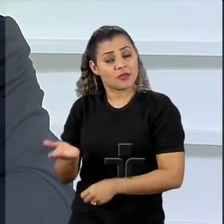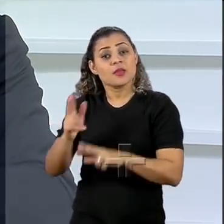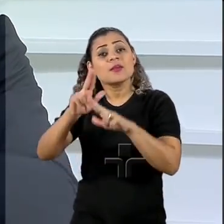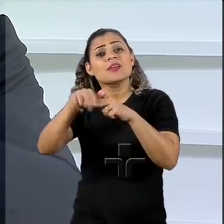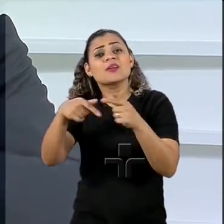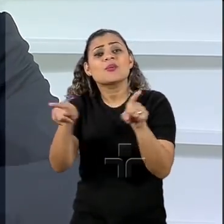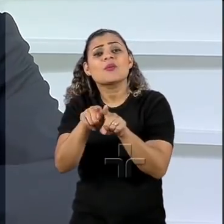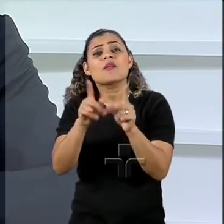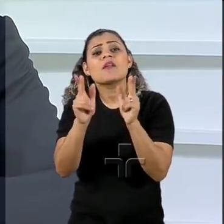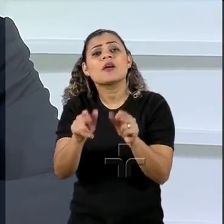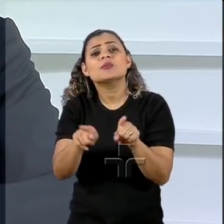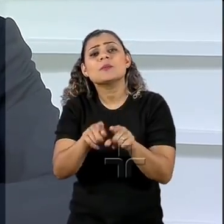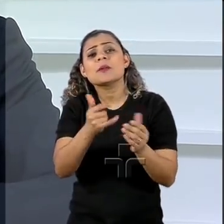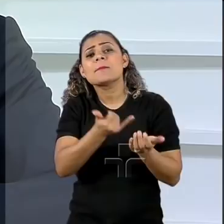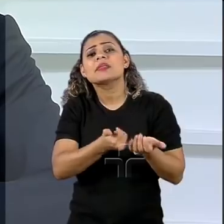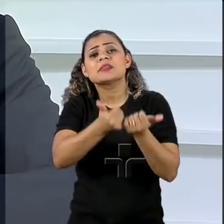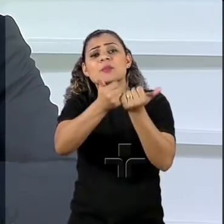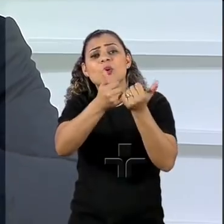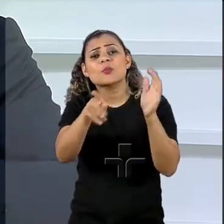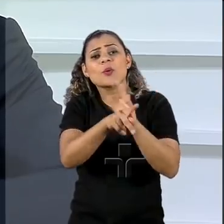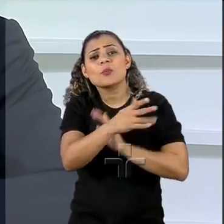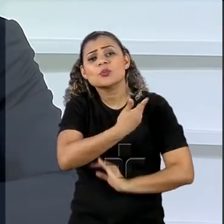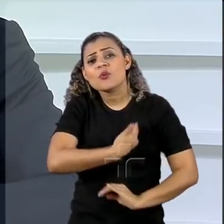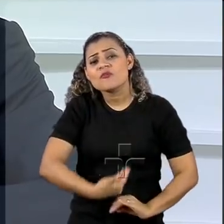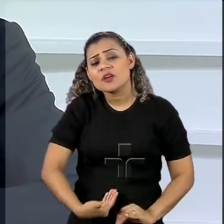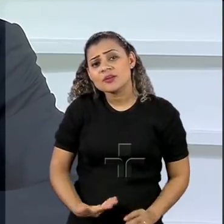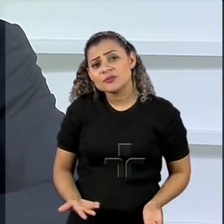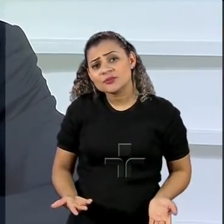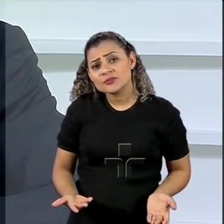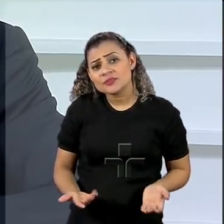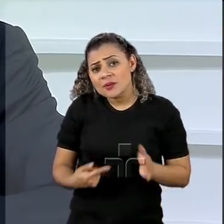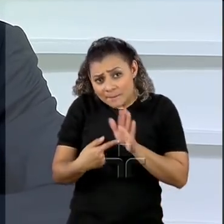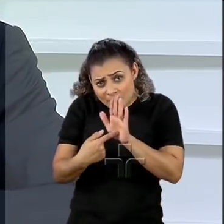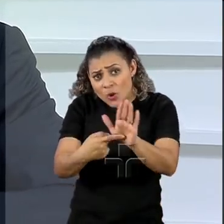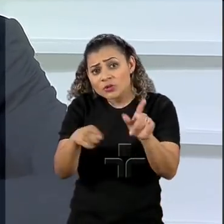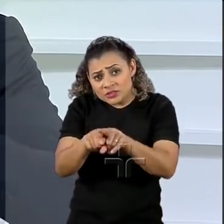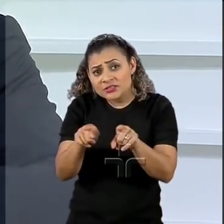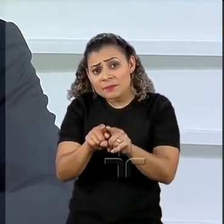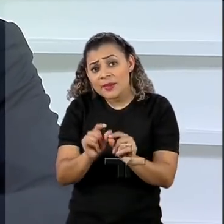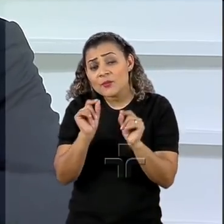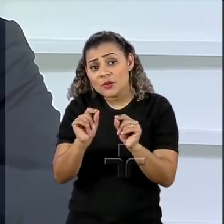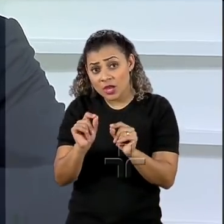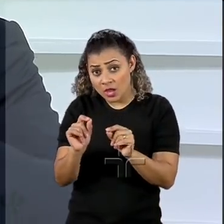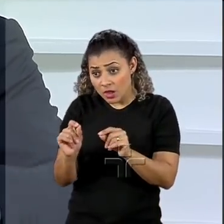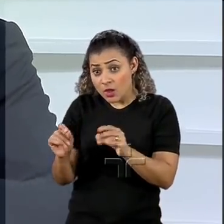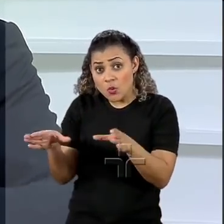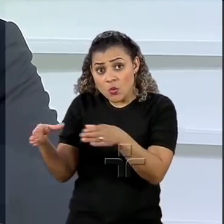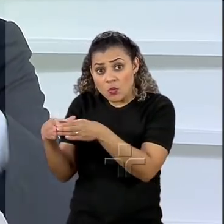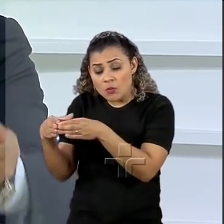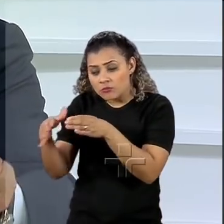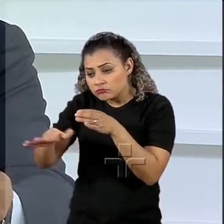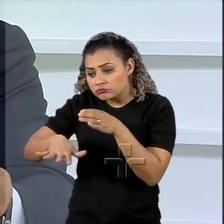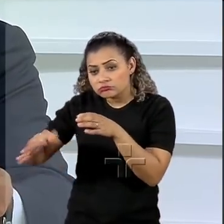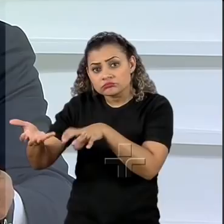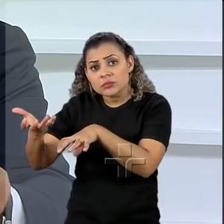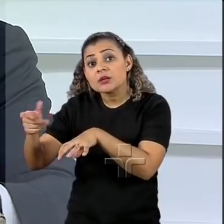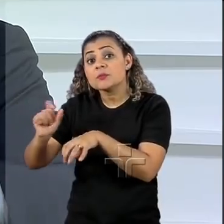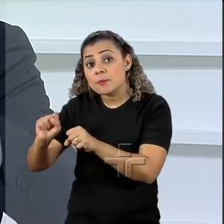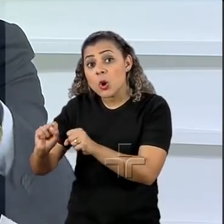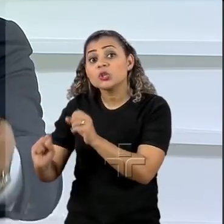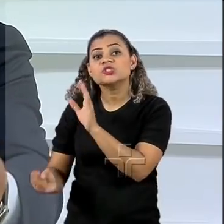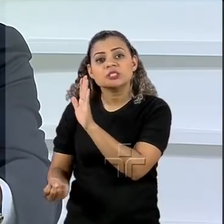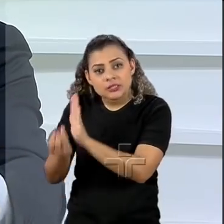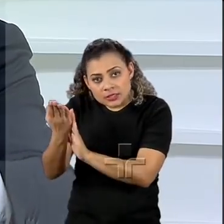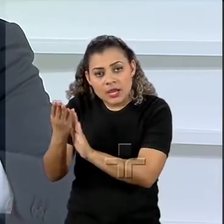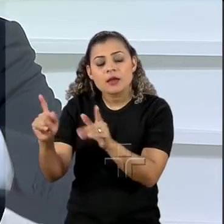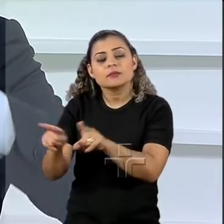público, porque isso é uma reserva de titularidade do Congresso Nacional. Só o Congresso, por lei, pode criar empresas